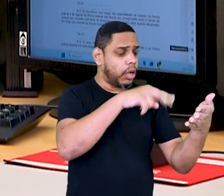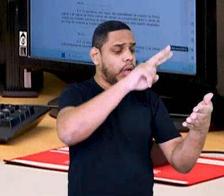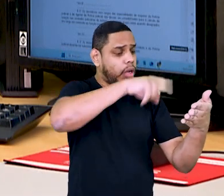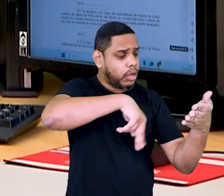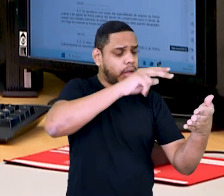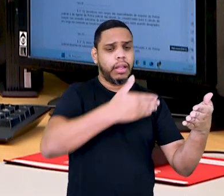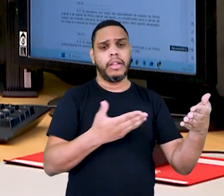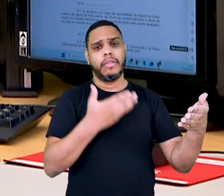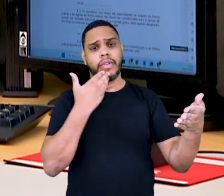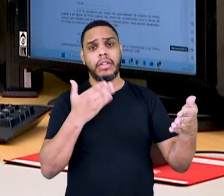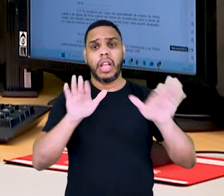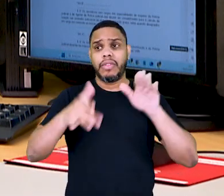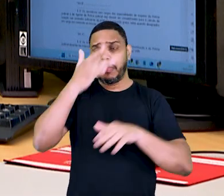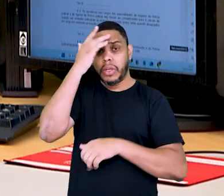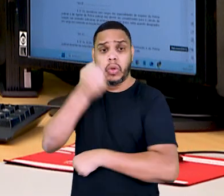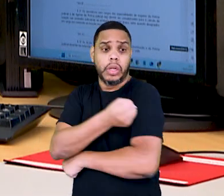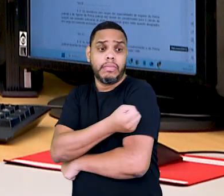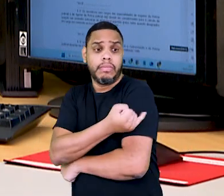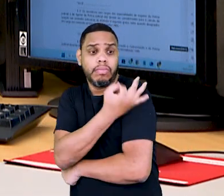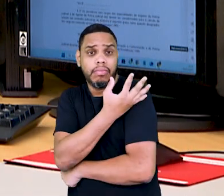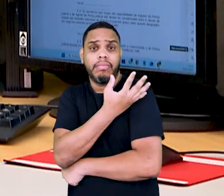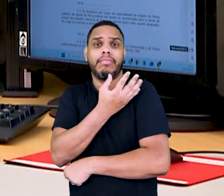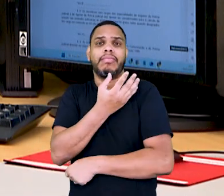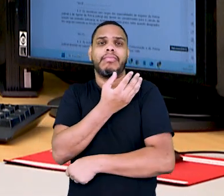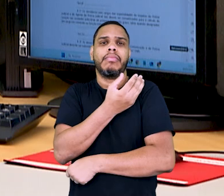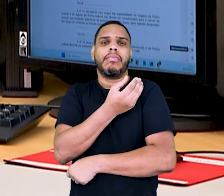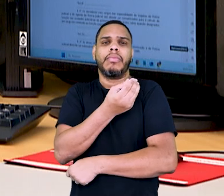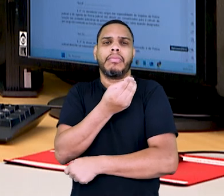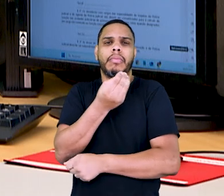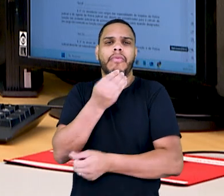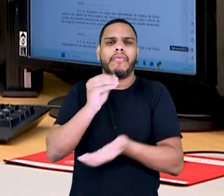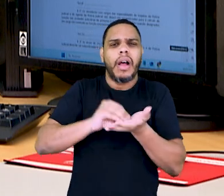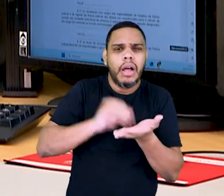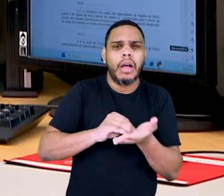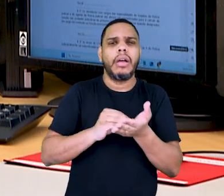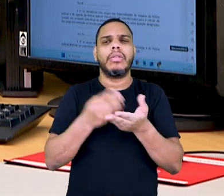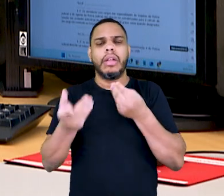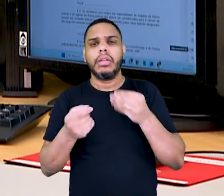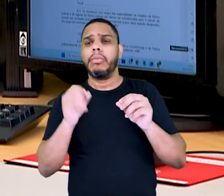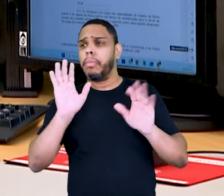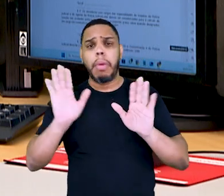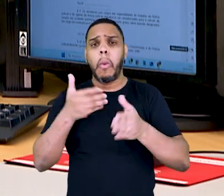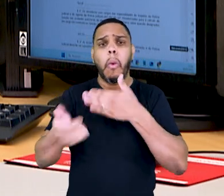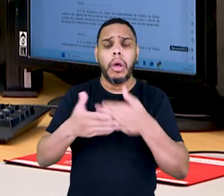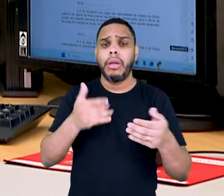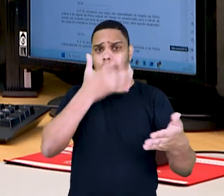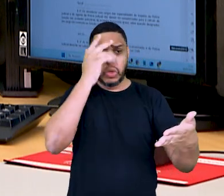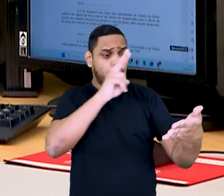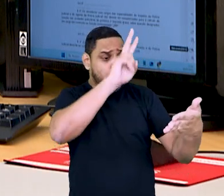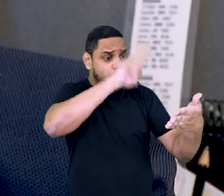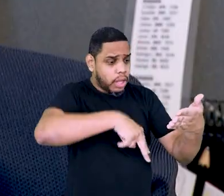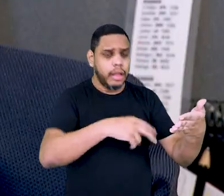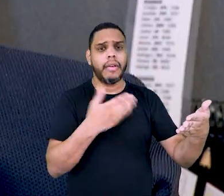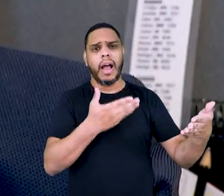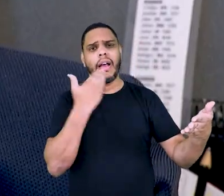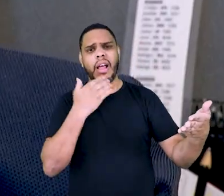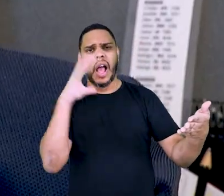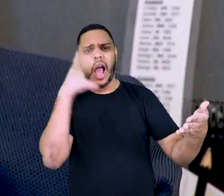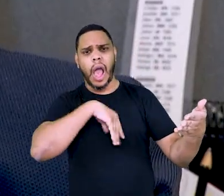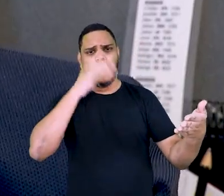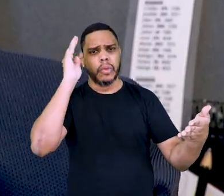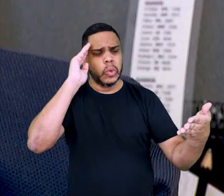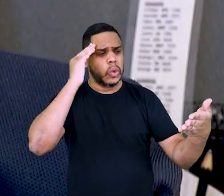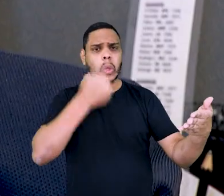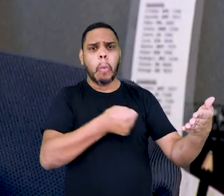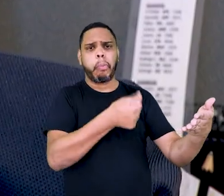tanta formação ou conhecimento, a saberem exatamente do que a gente está falando e o texto fica mais rápido e fácil de ler. E o que mais pode